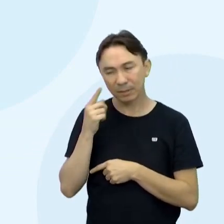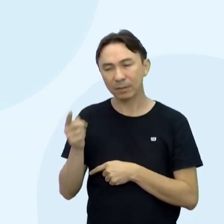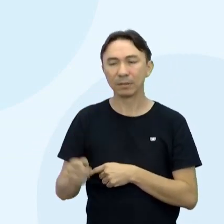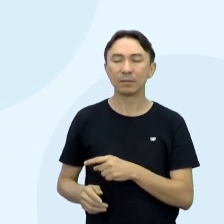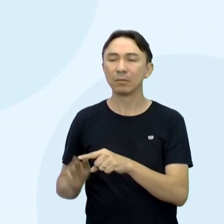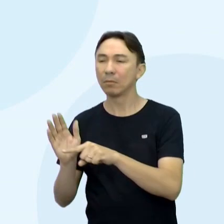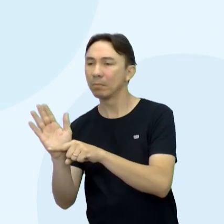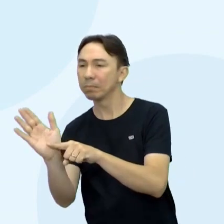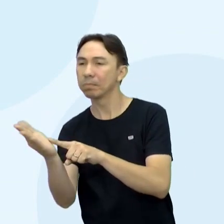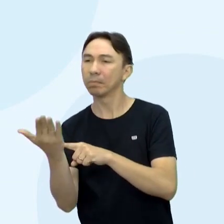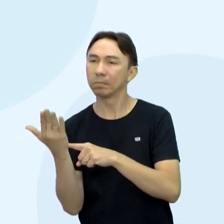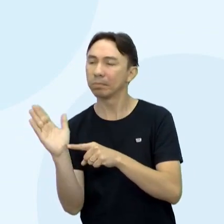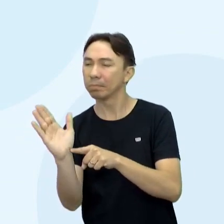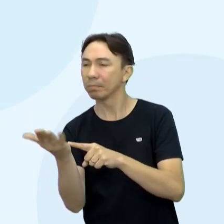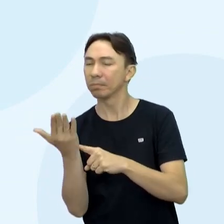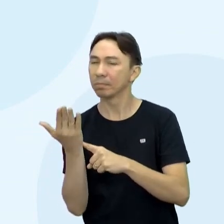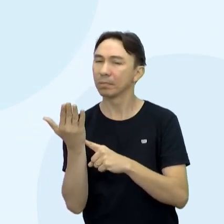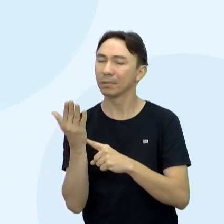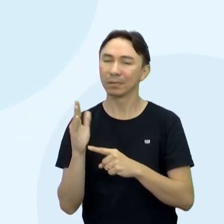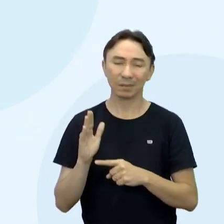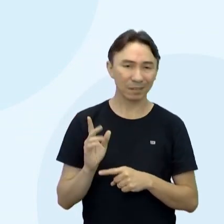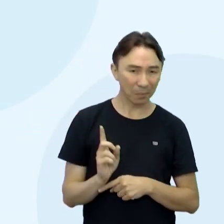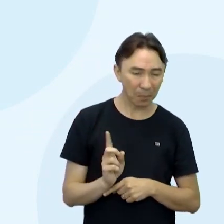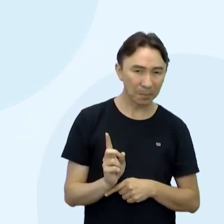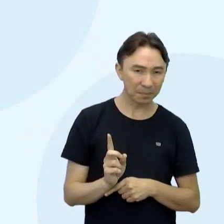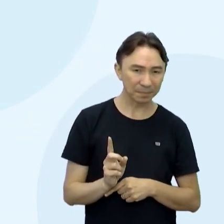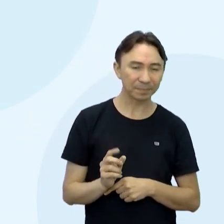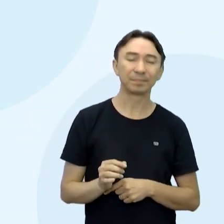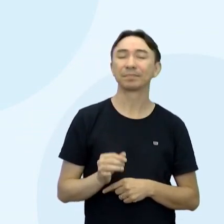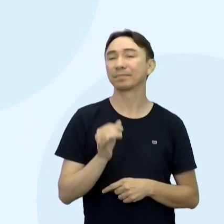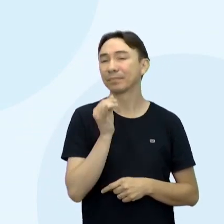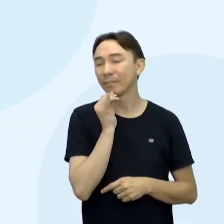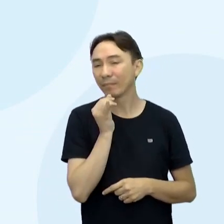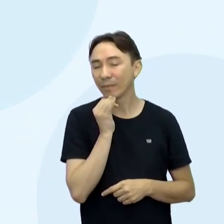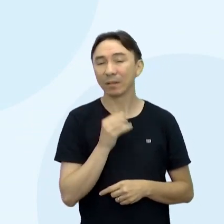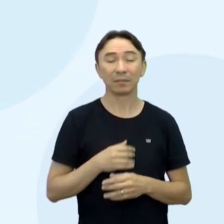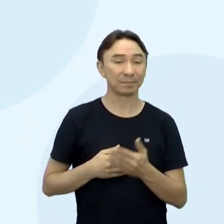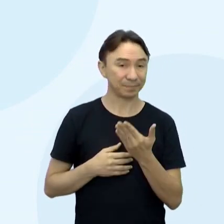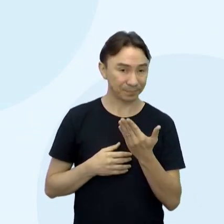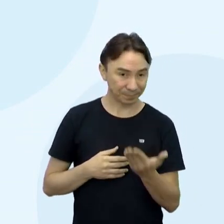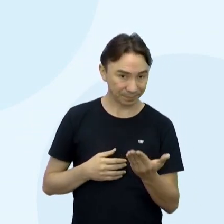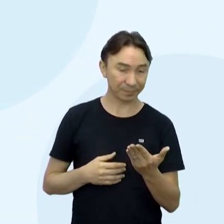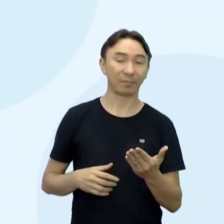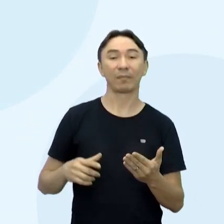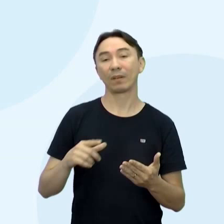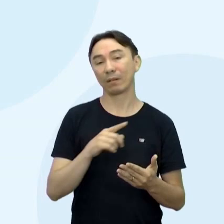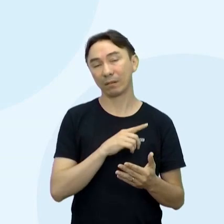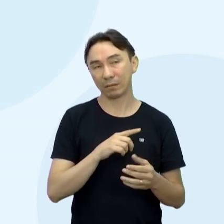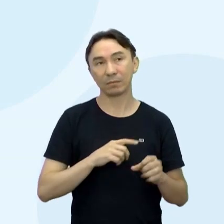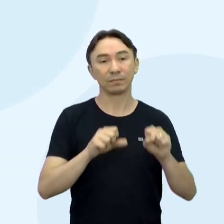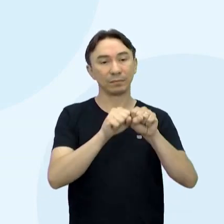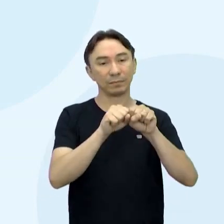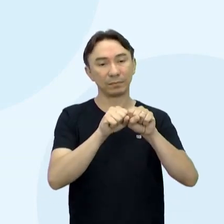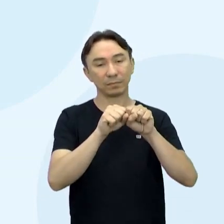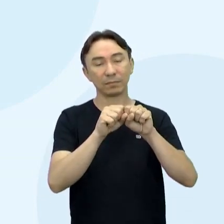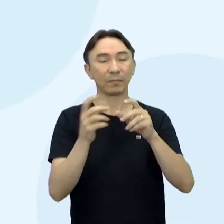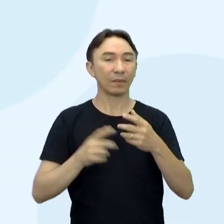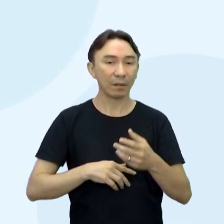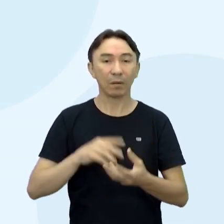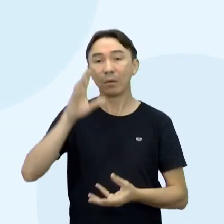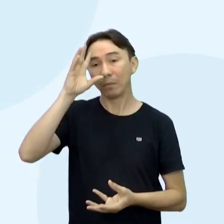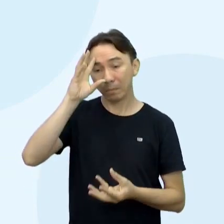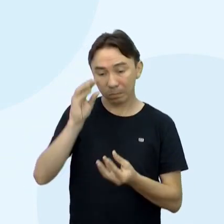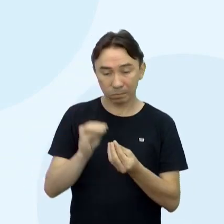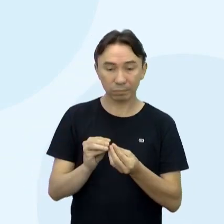colaborativa, né, porque você vai usar justamente essa sistematização para